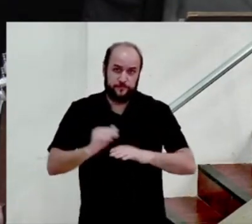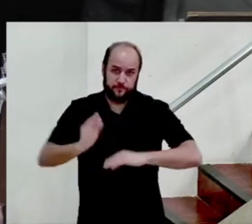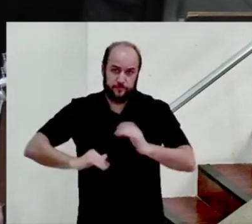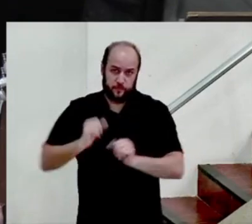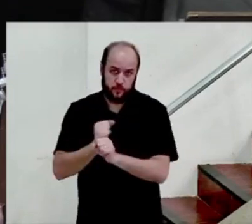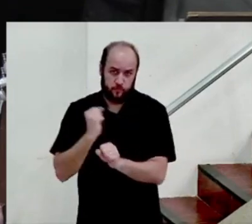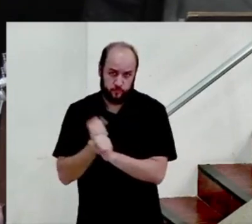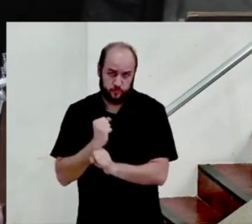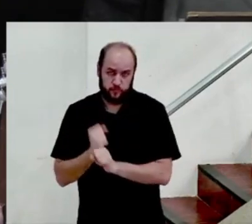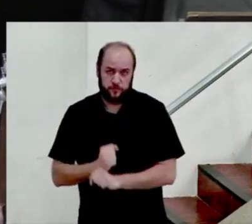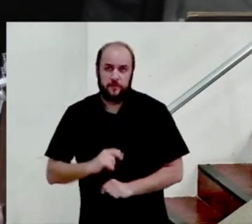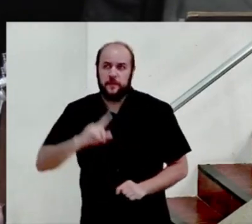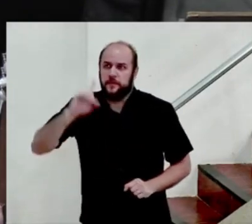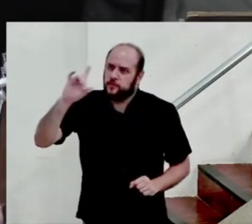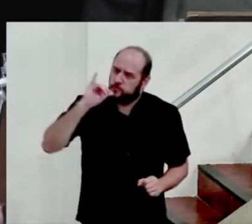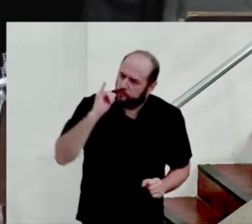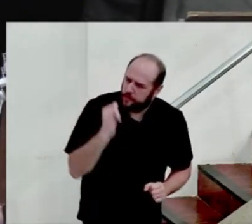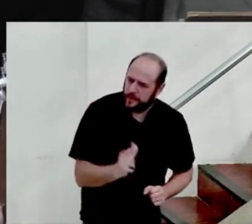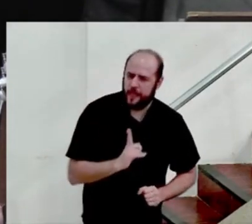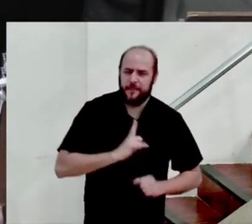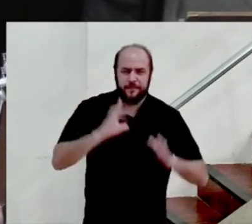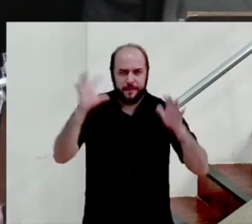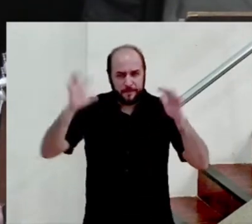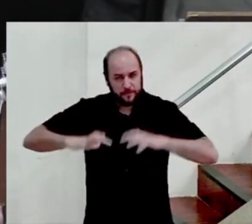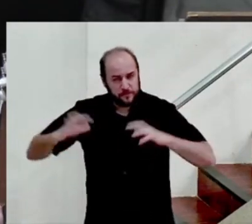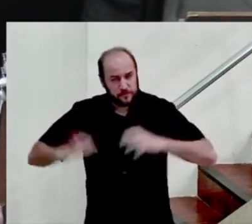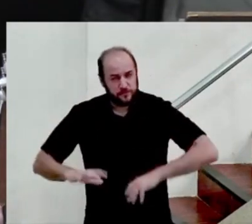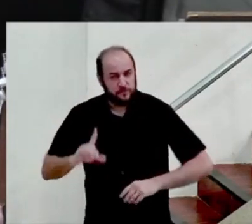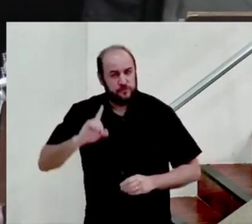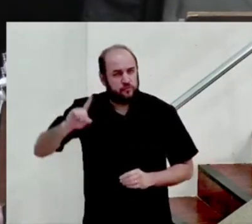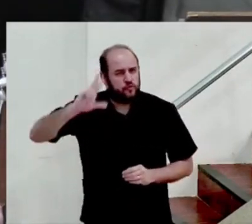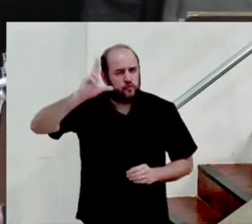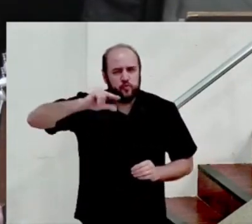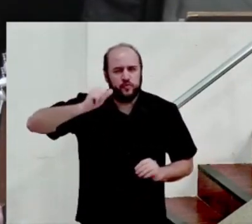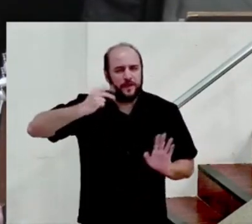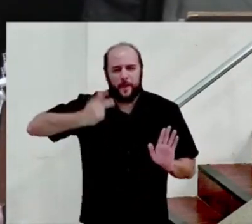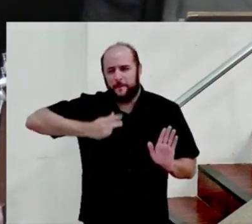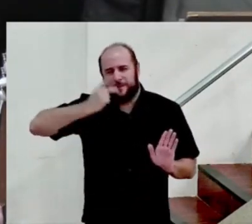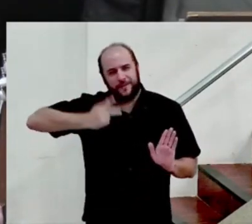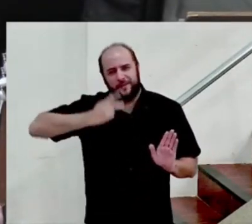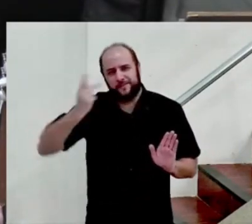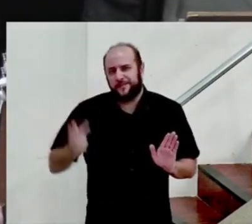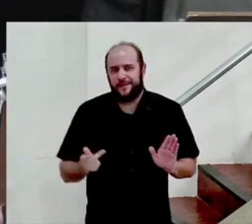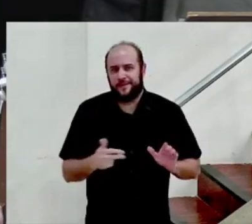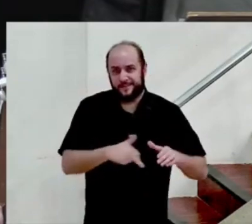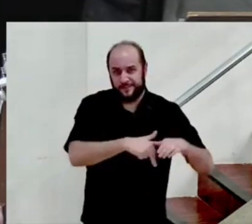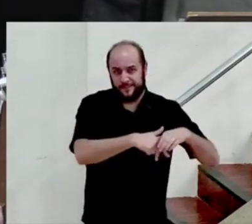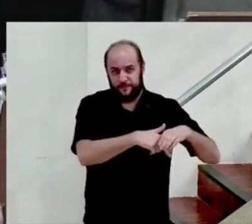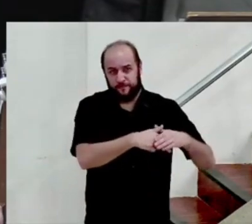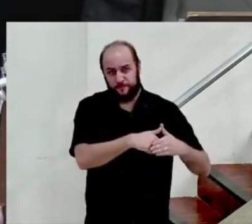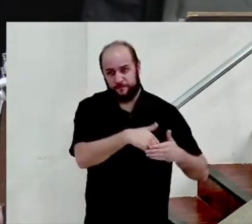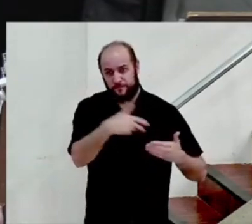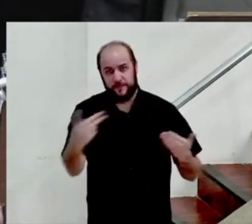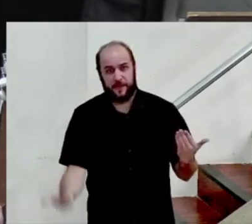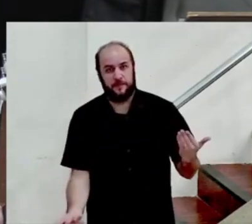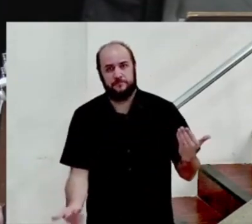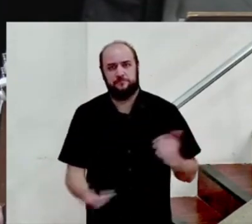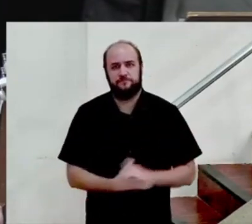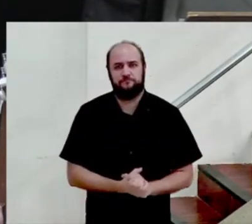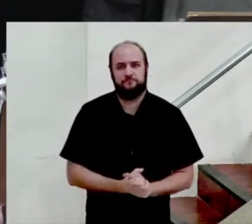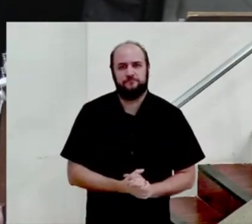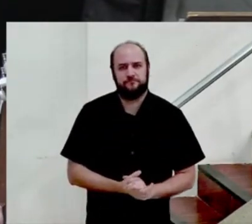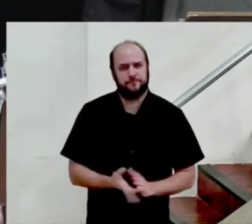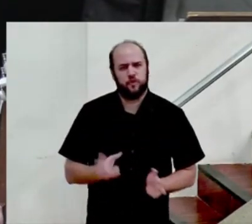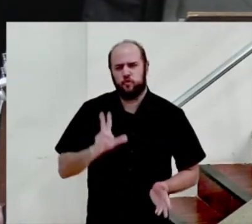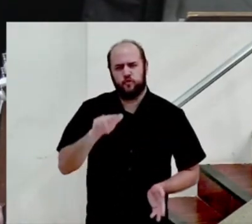arca, dizendo que haveria um dilúvio, o Senhor nunca prometeu a Noé que Noé saía da arca. O Senhor nunca disse